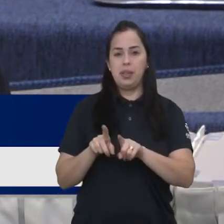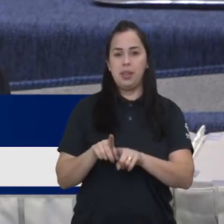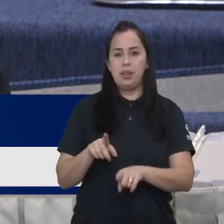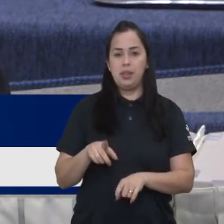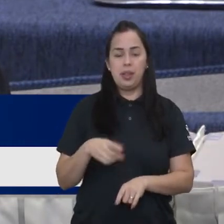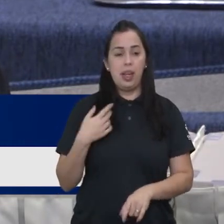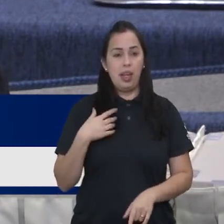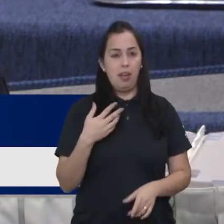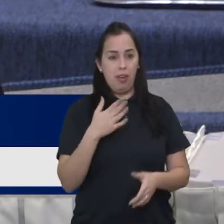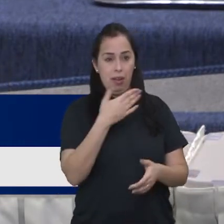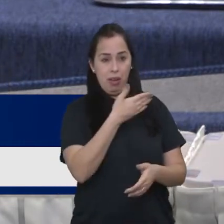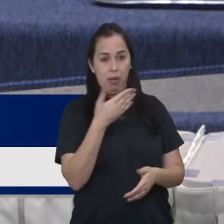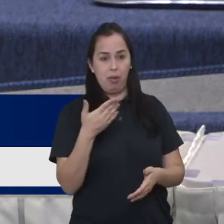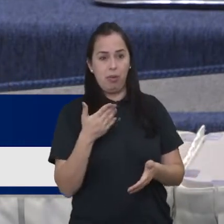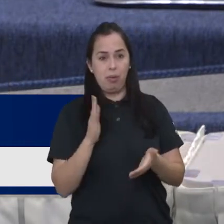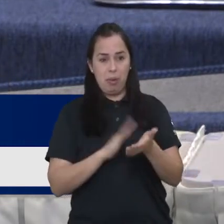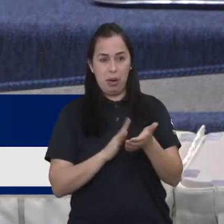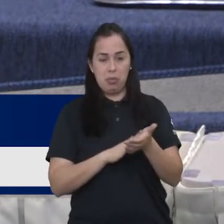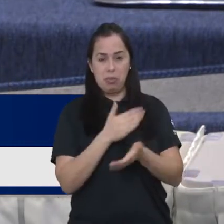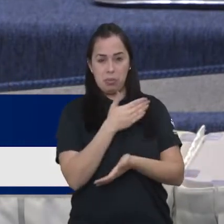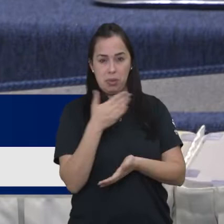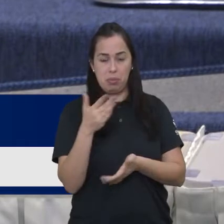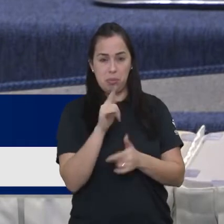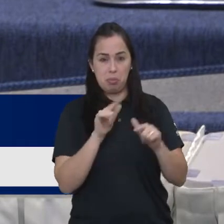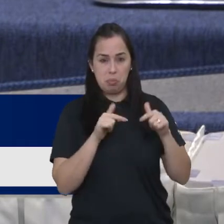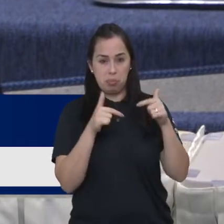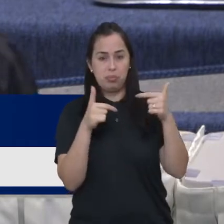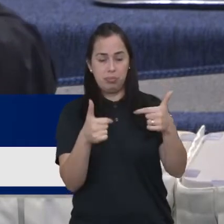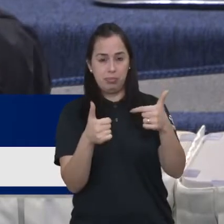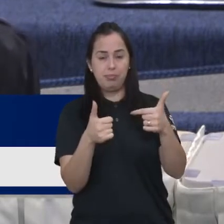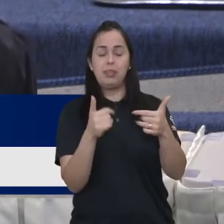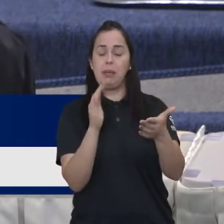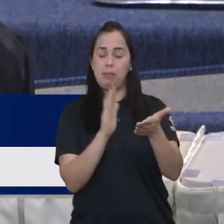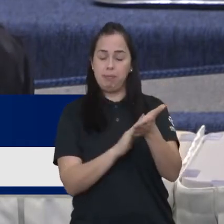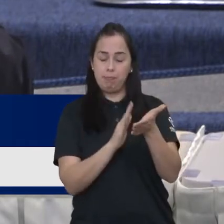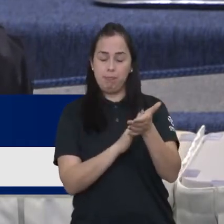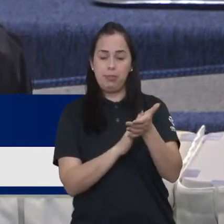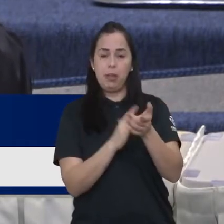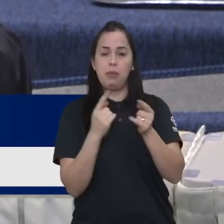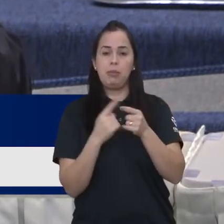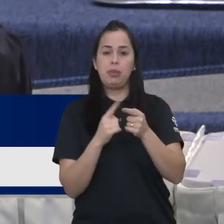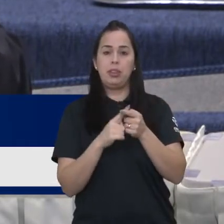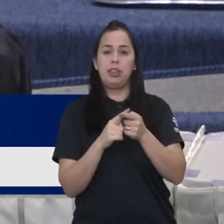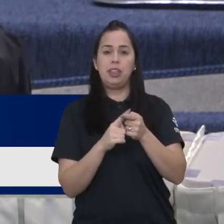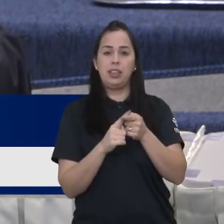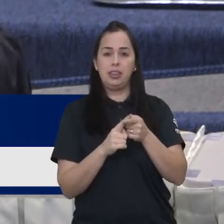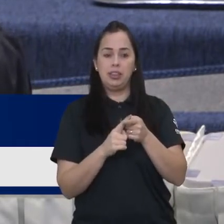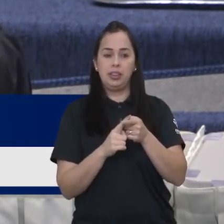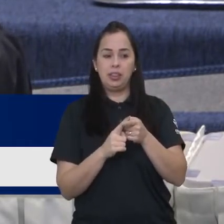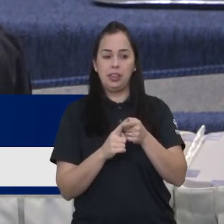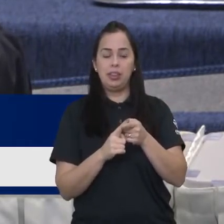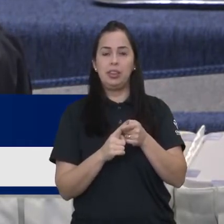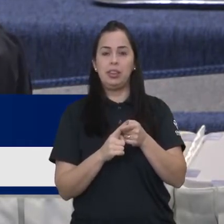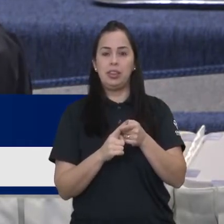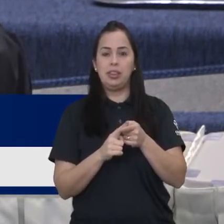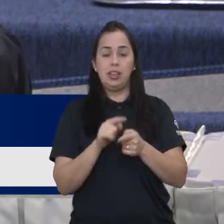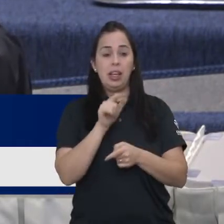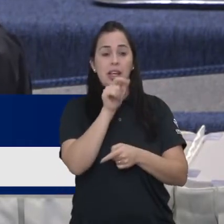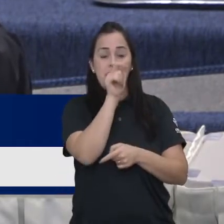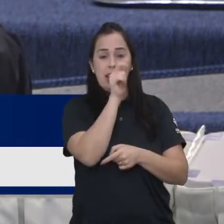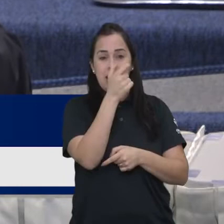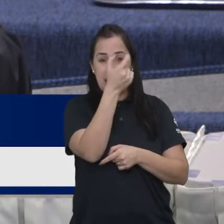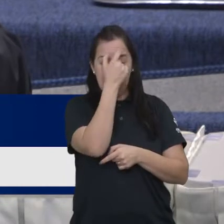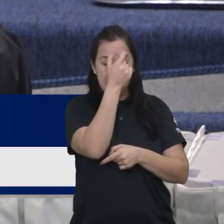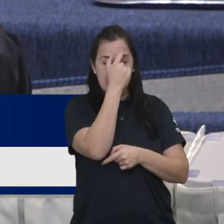têm, eu não canso de parabenizar vocês por essa iniciativa, né, vereador, porque eu acho que parte sim da